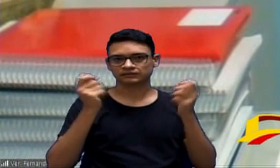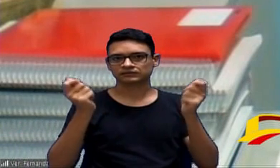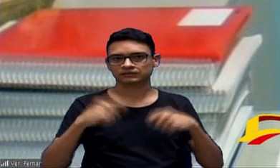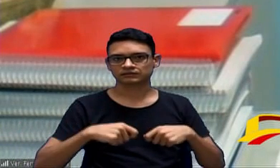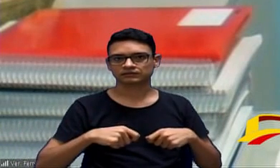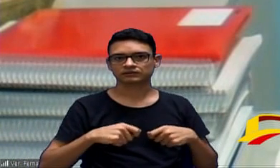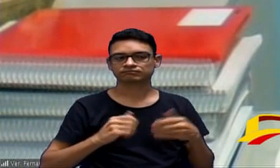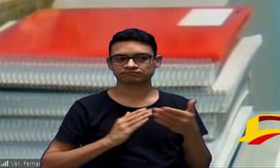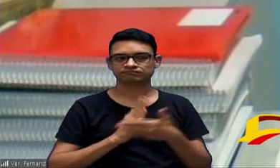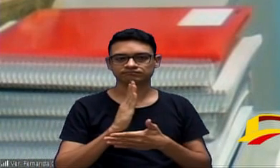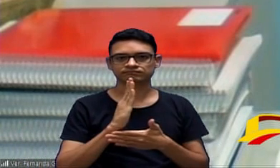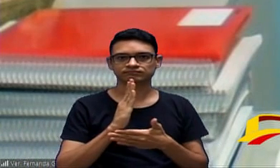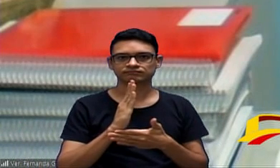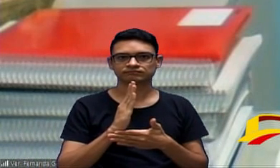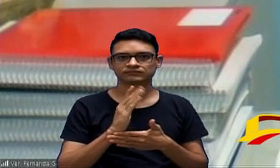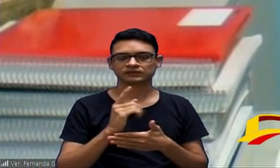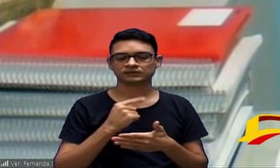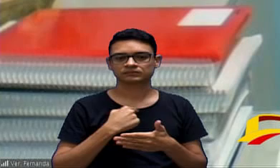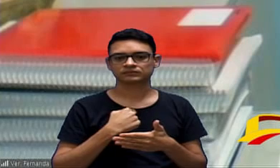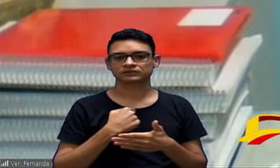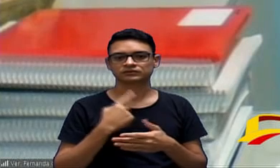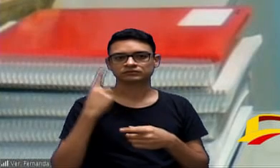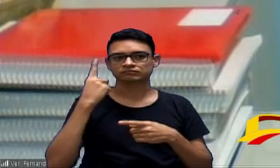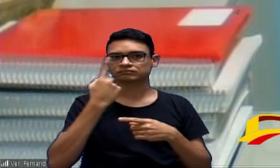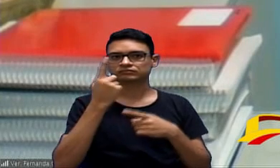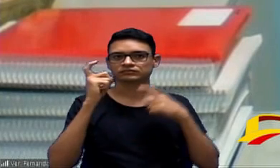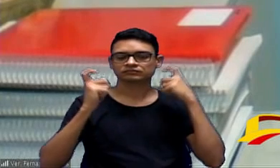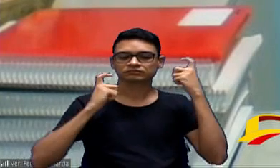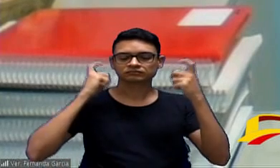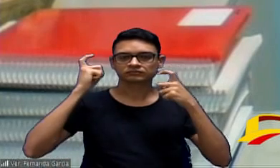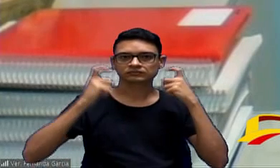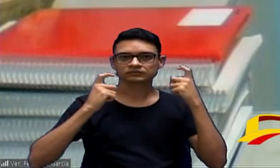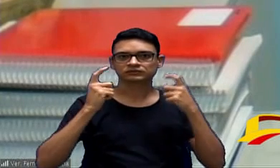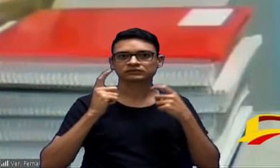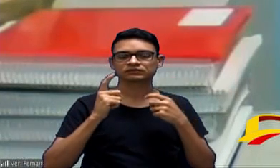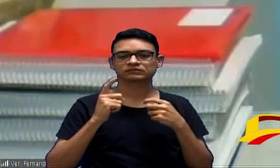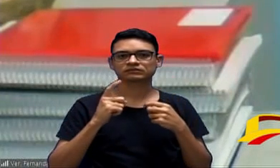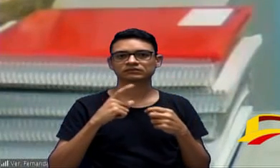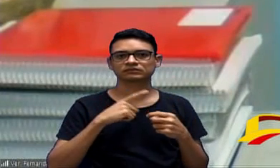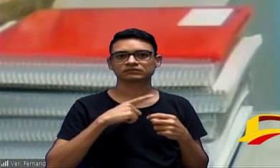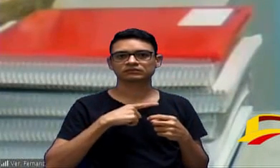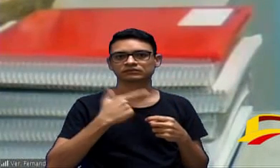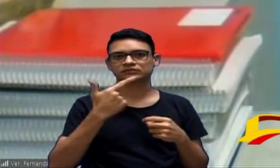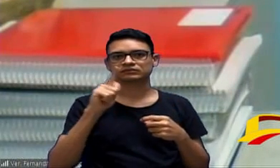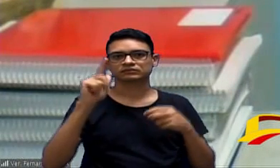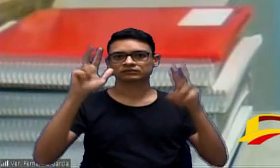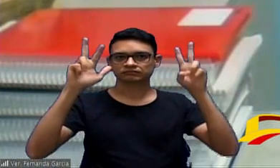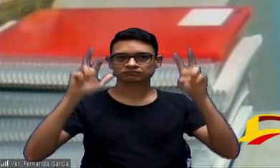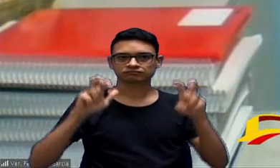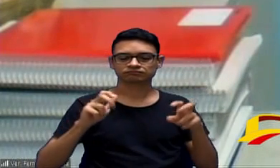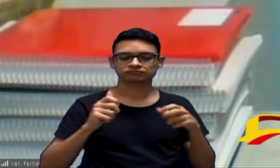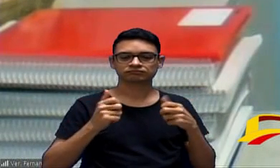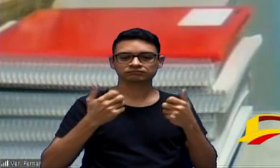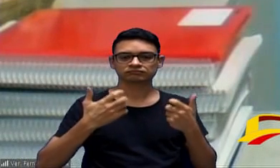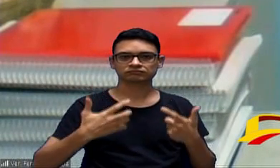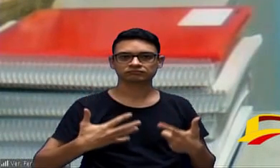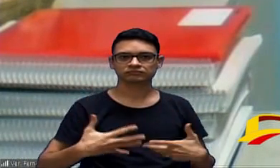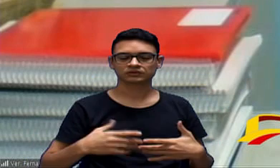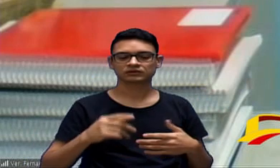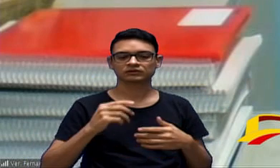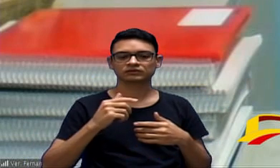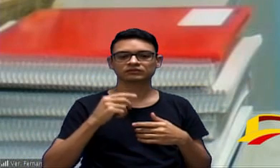dá para provar. Mas a nossa preocupação era em relação a isso. E uma outra questão que foi levantada pelo vereador